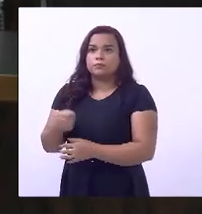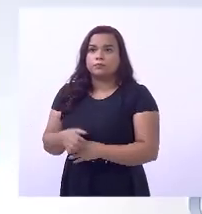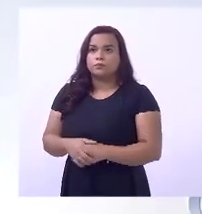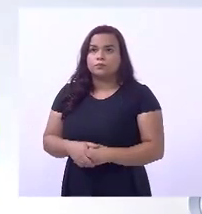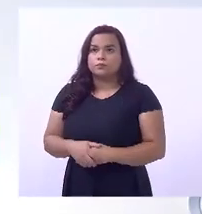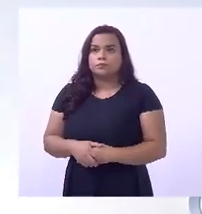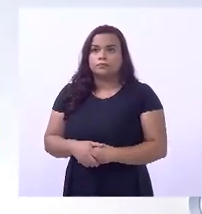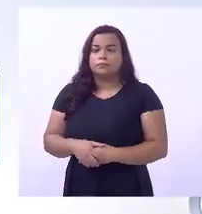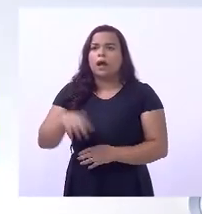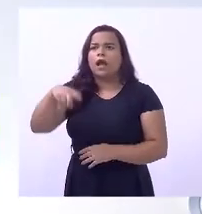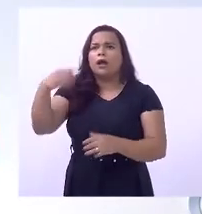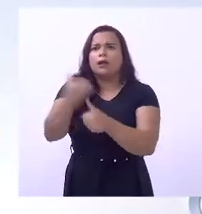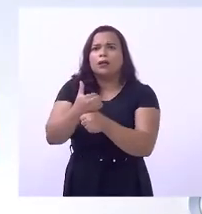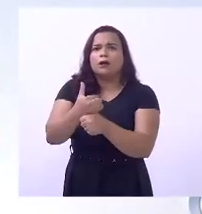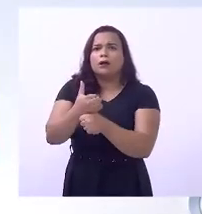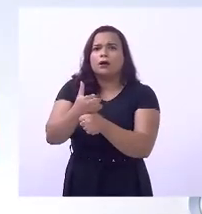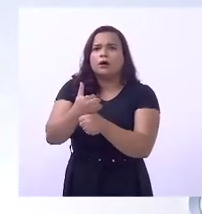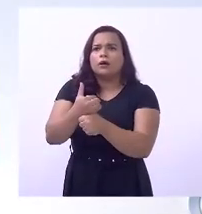É substitutivo, Márcio?